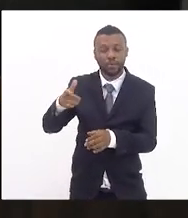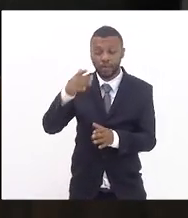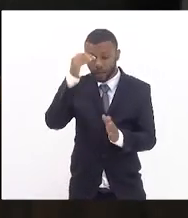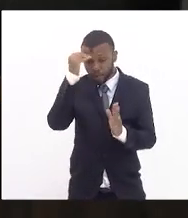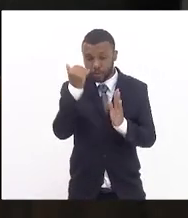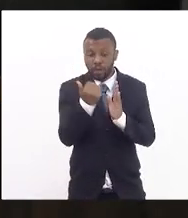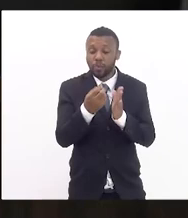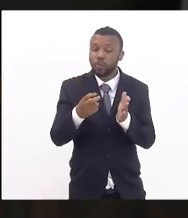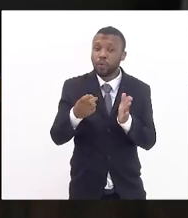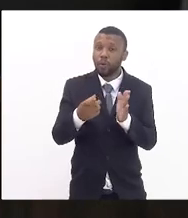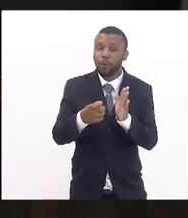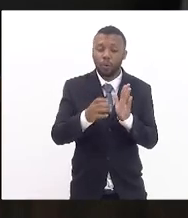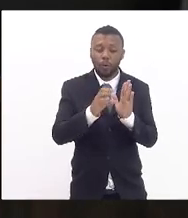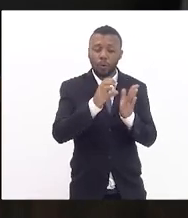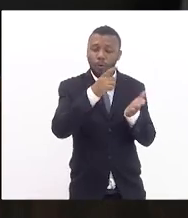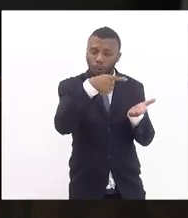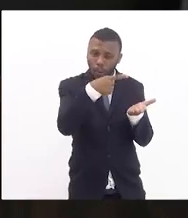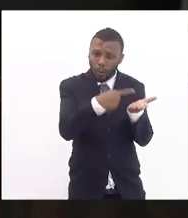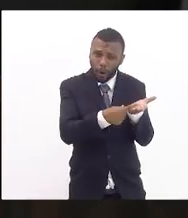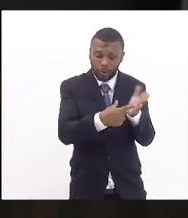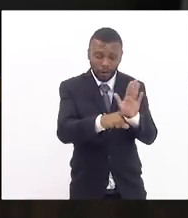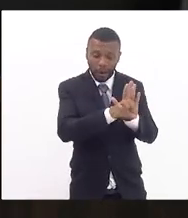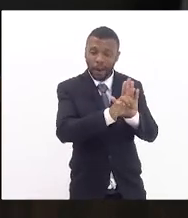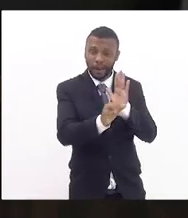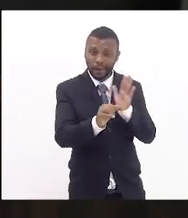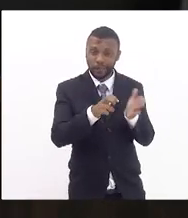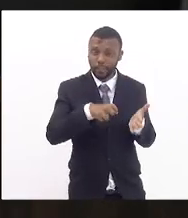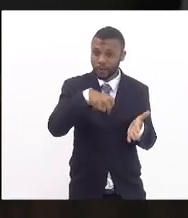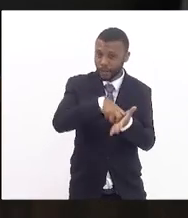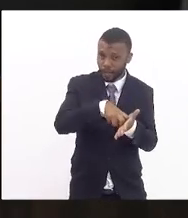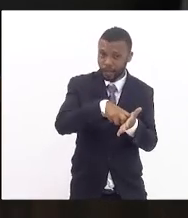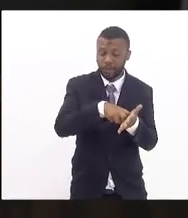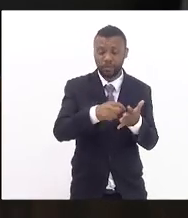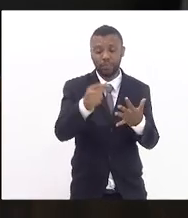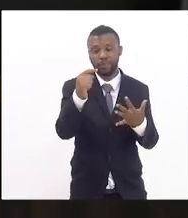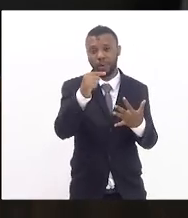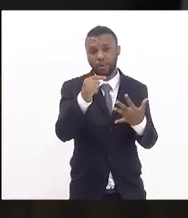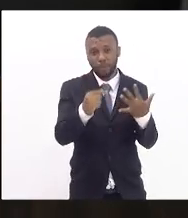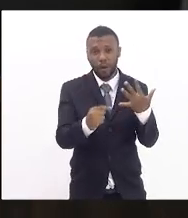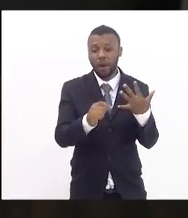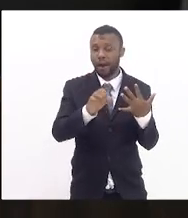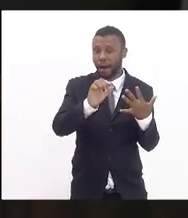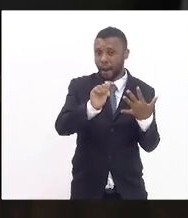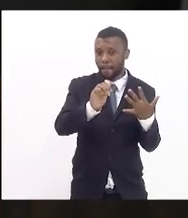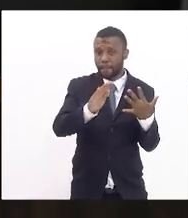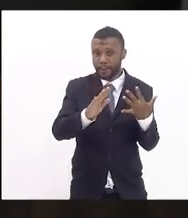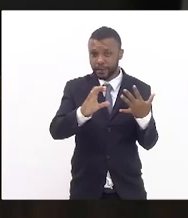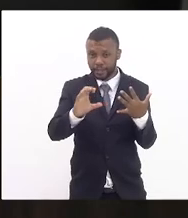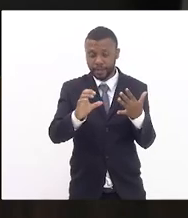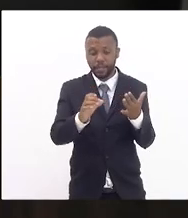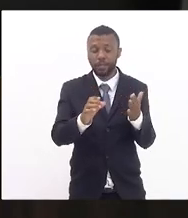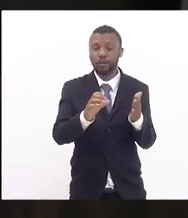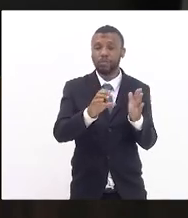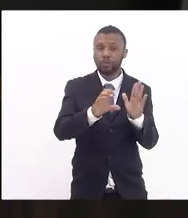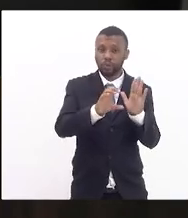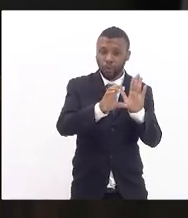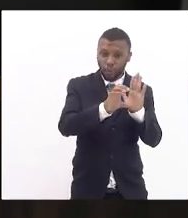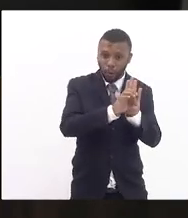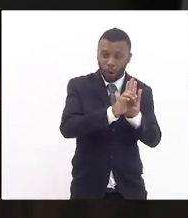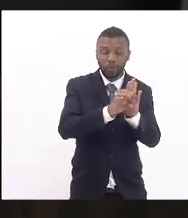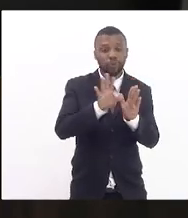Penal, e artigo 439, alíneas A, B, E e C do Código de Processo Penal